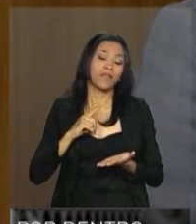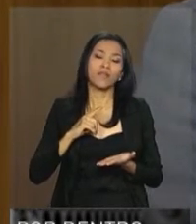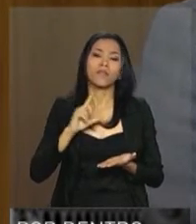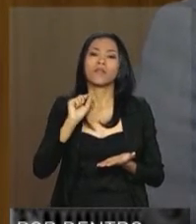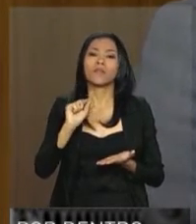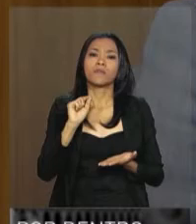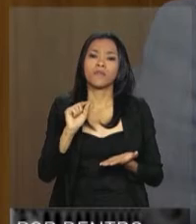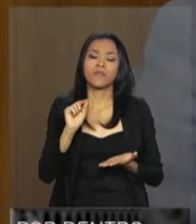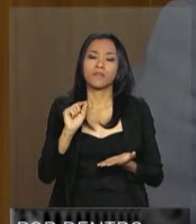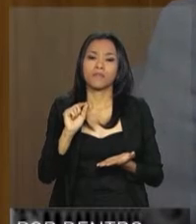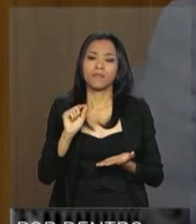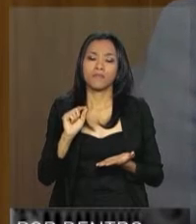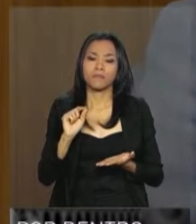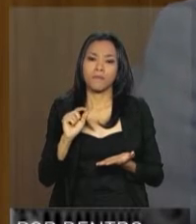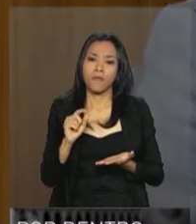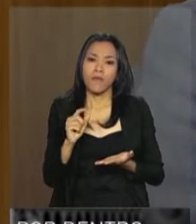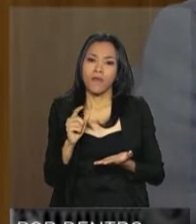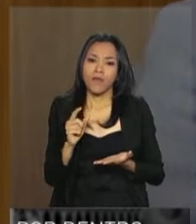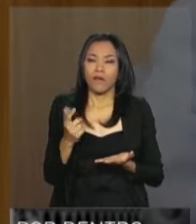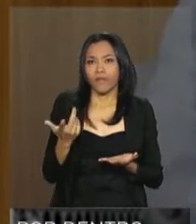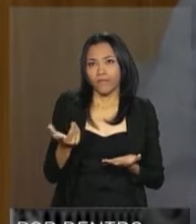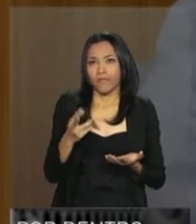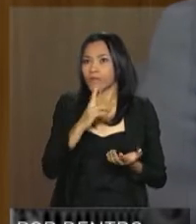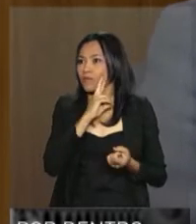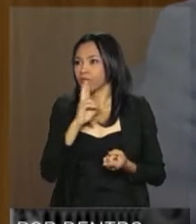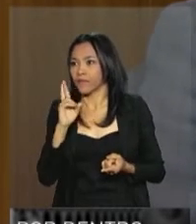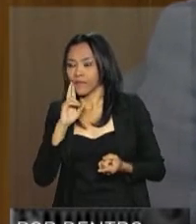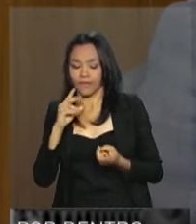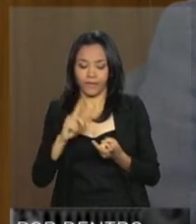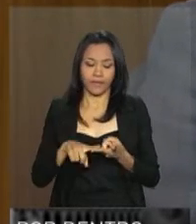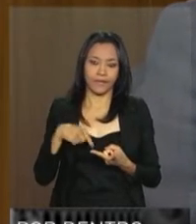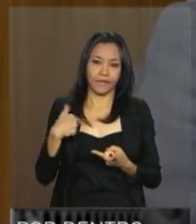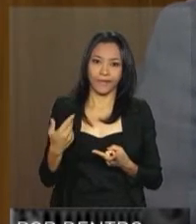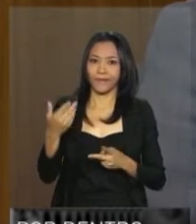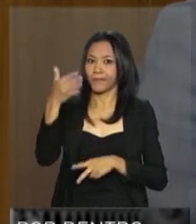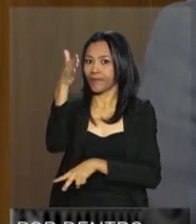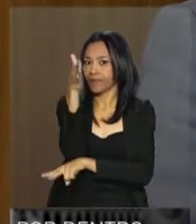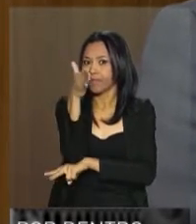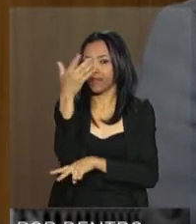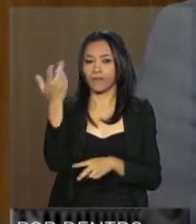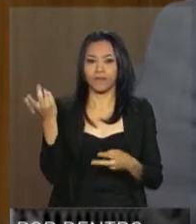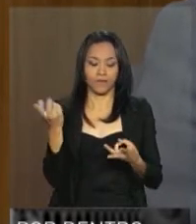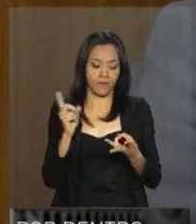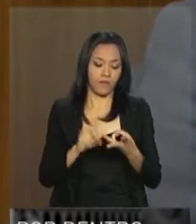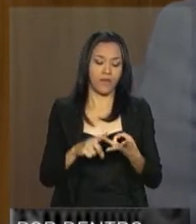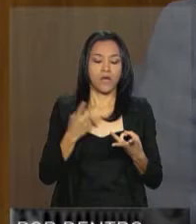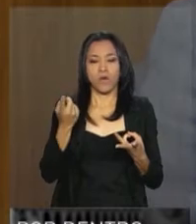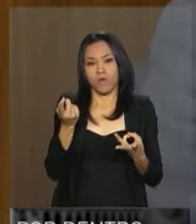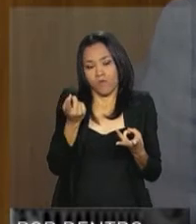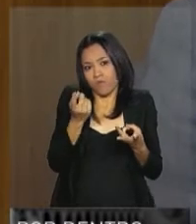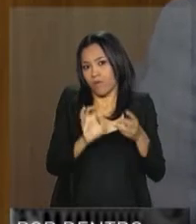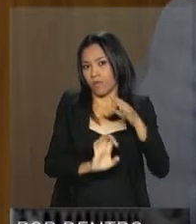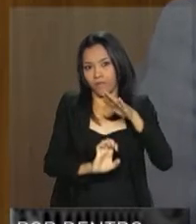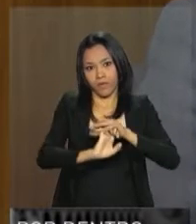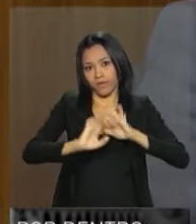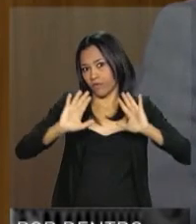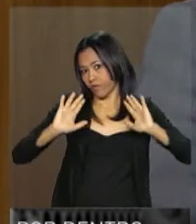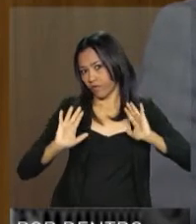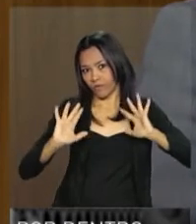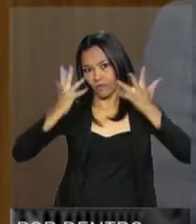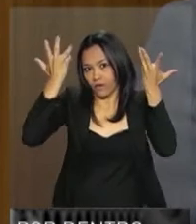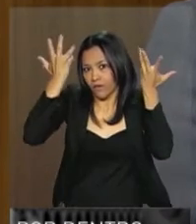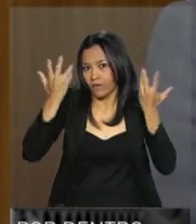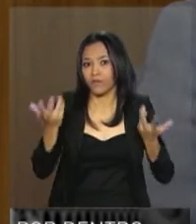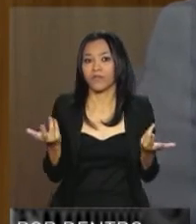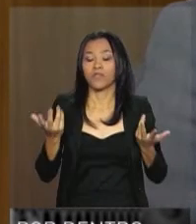serviço um restaurante um hotel uma em uma empresa de eventos ou eu conheço um